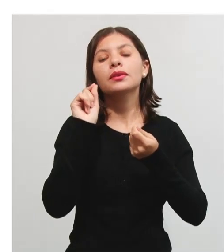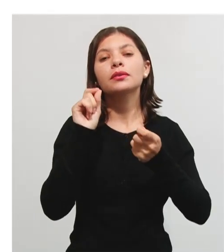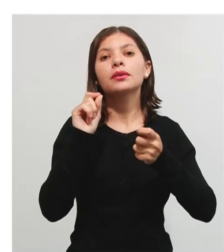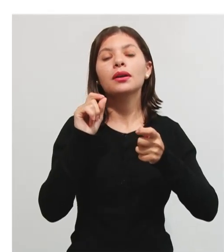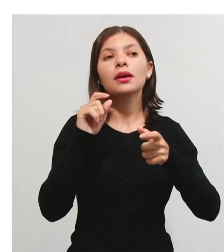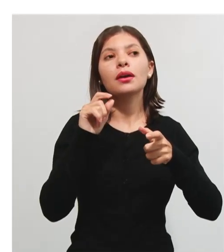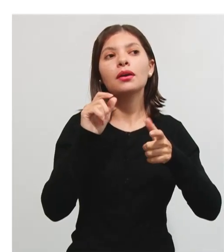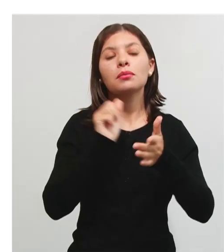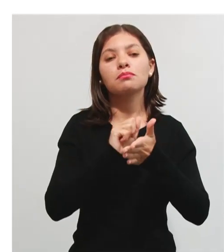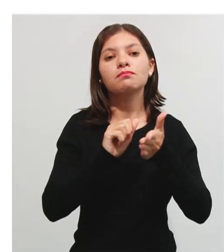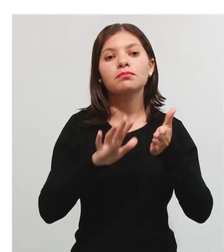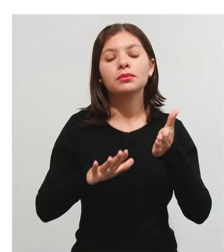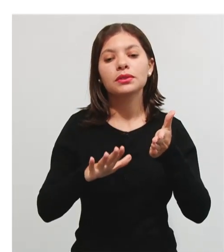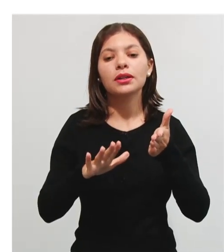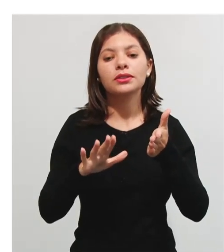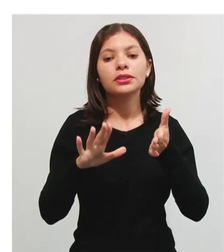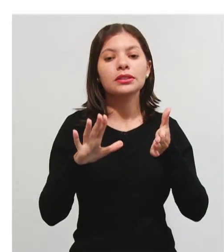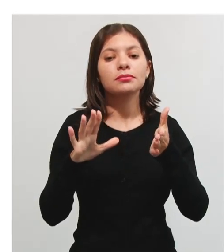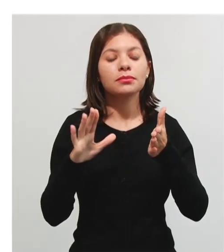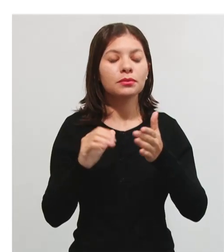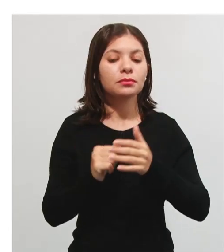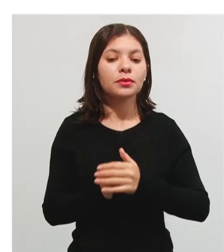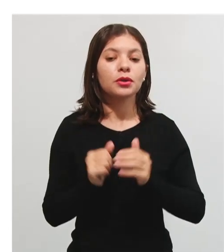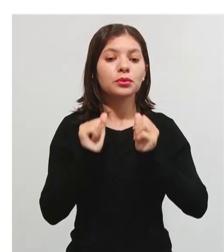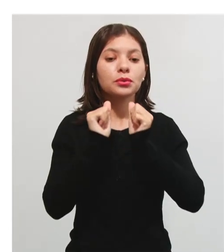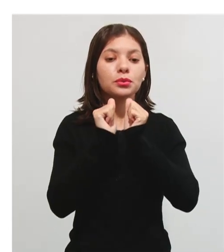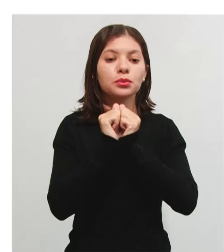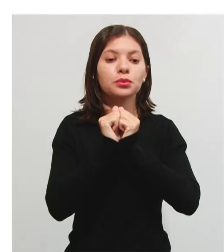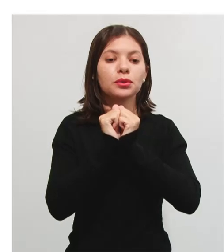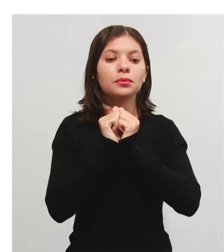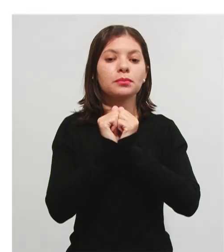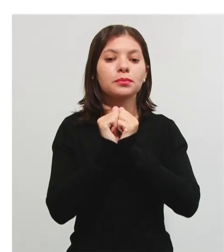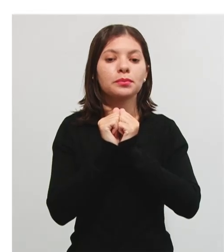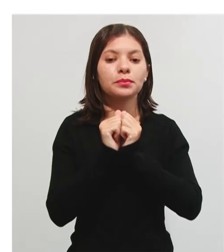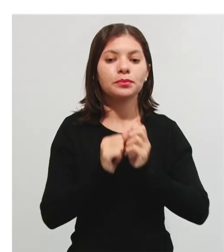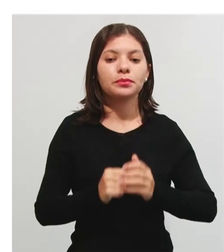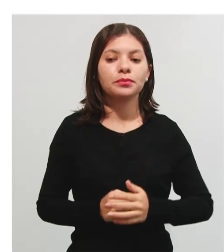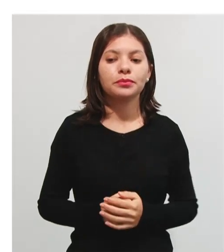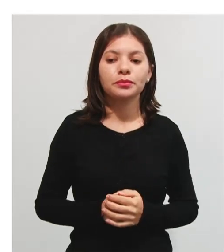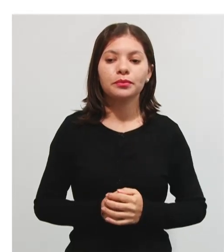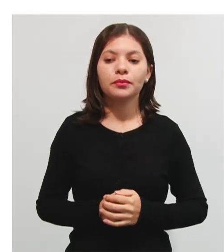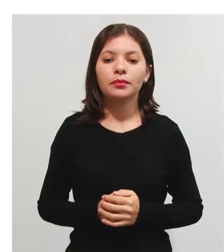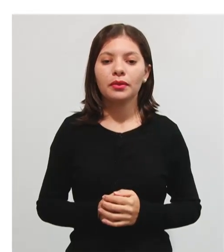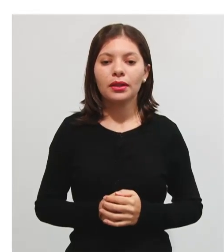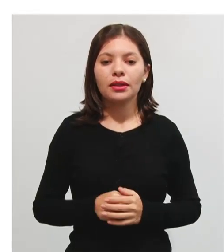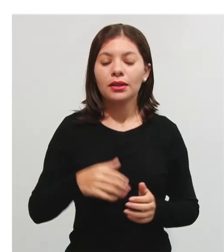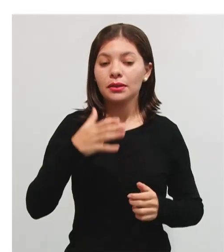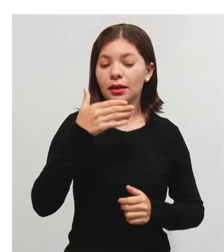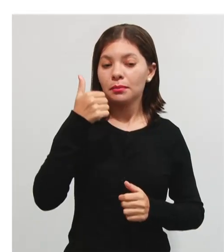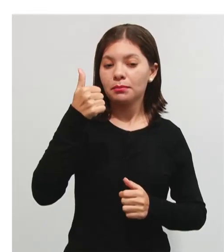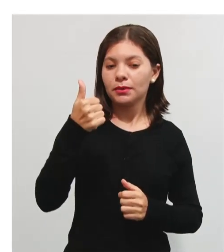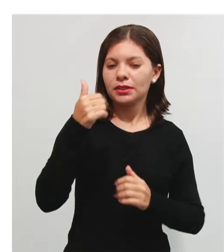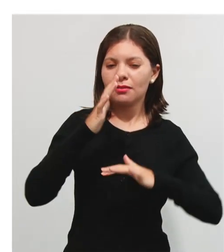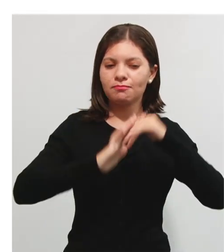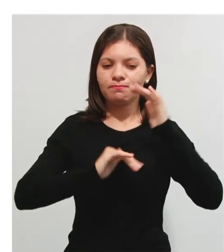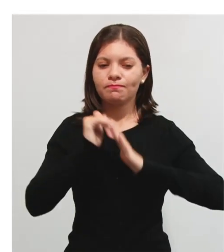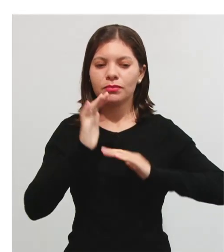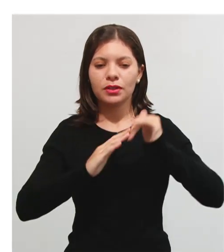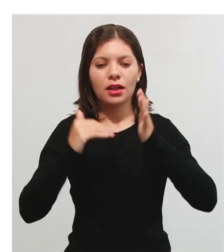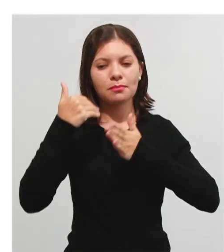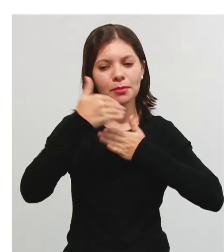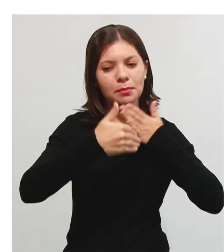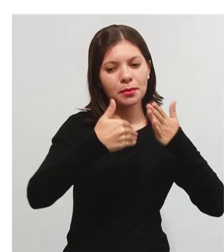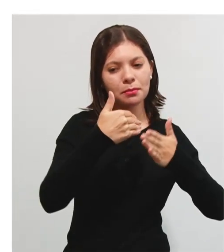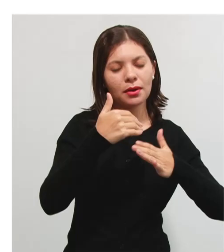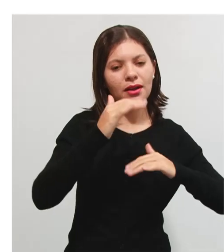atividade interligada, que buscam otimizar os recursos disponíveis, garantir a eficiência dos processos e a qualidade